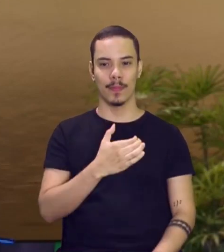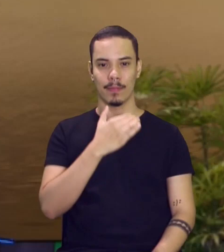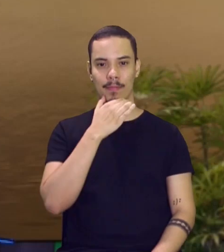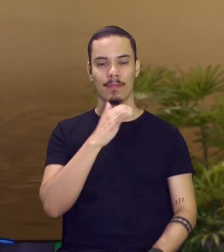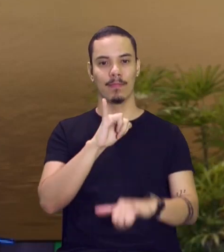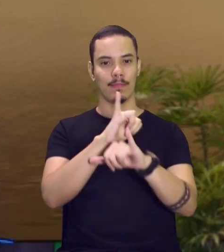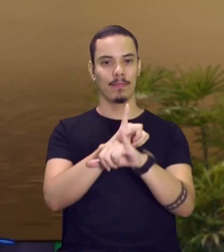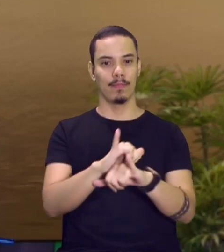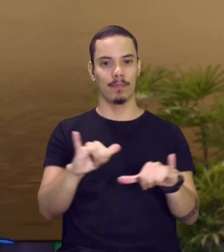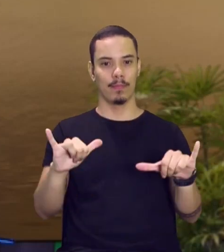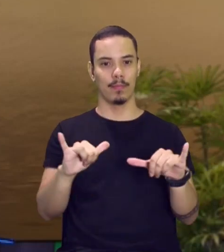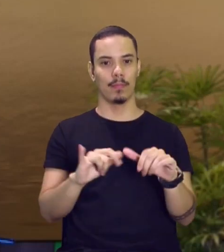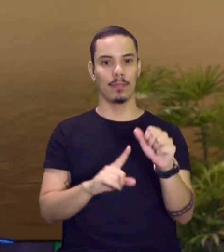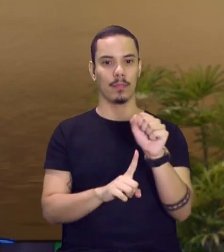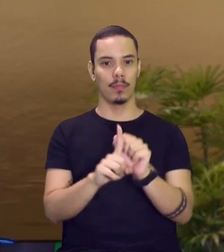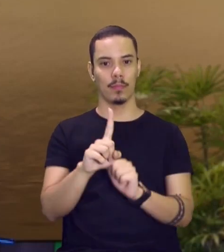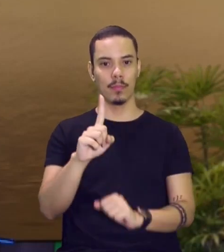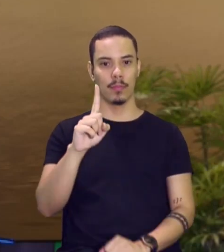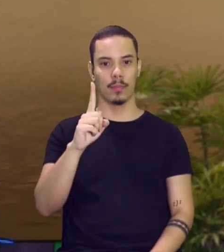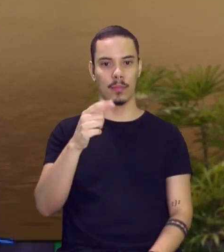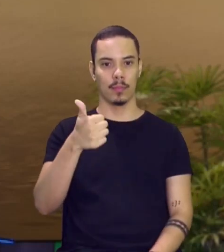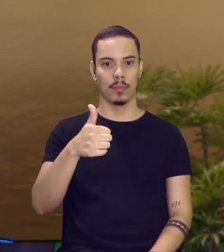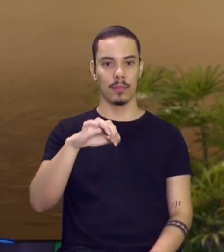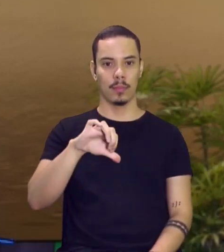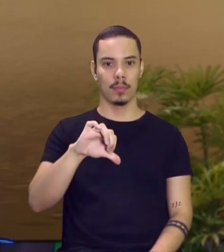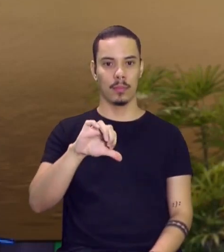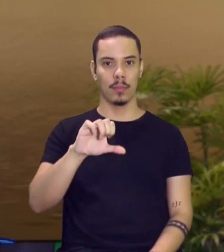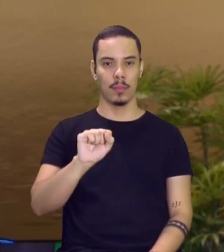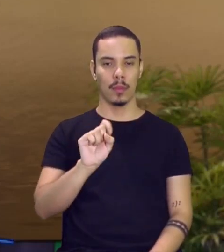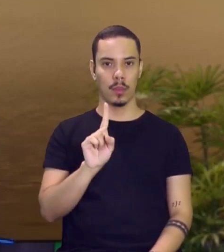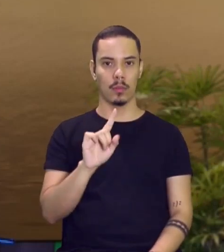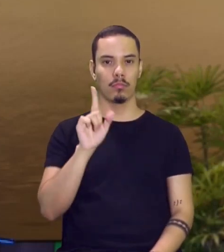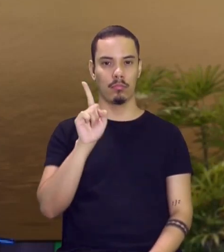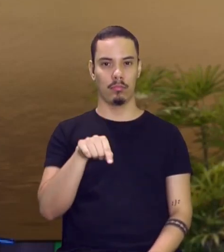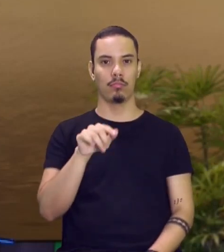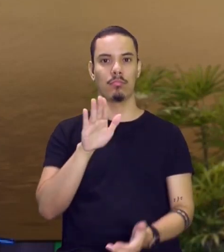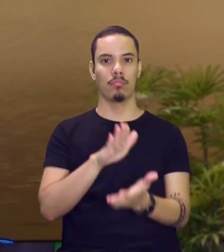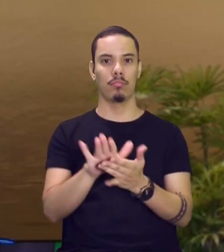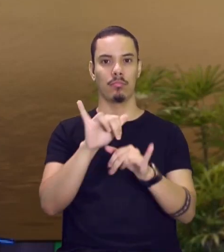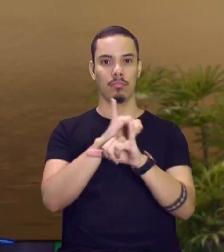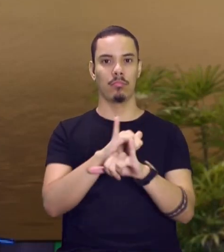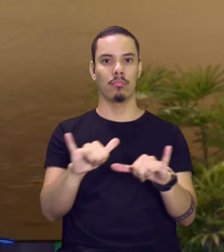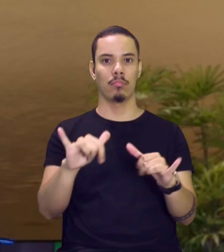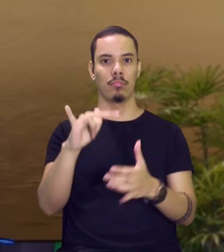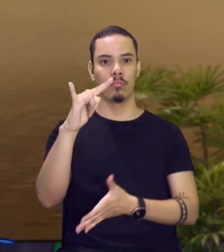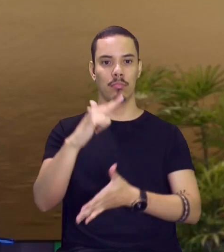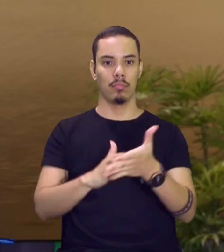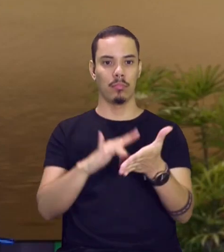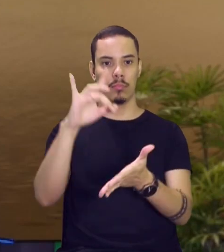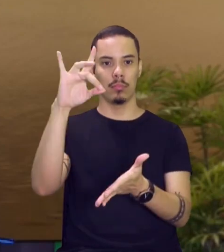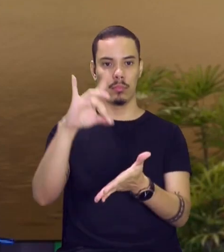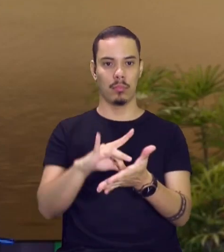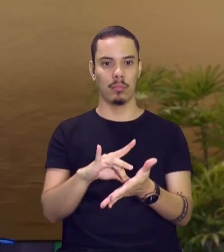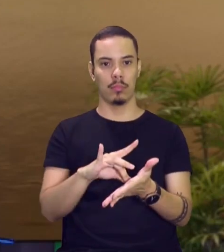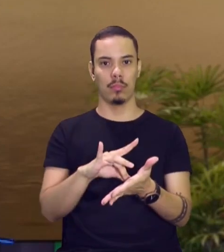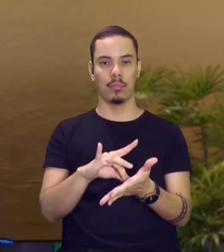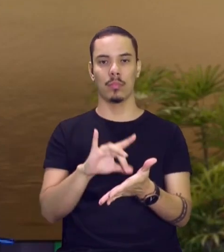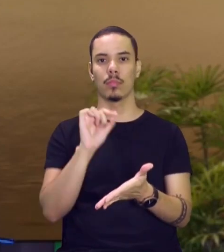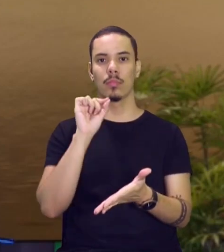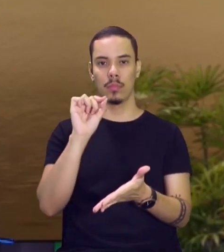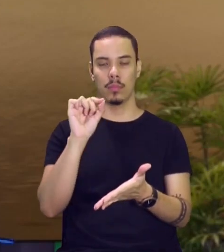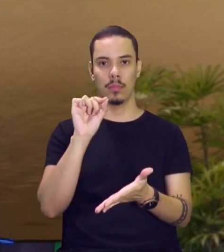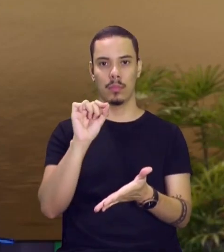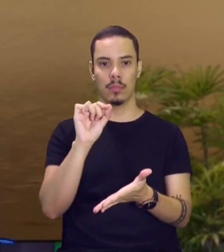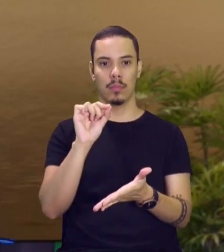de dezembro de 1981, foi publicado no Diário Oficial da União,